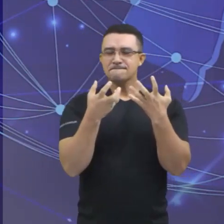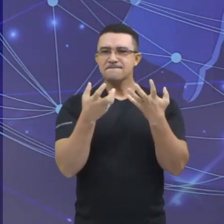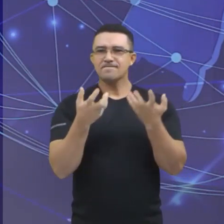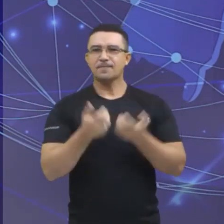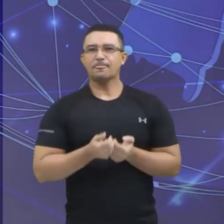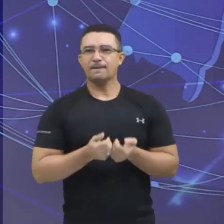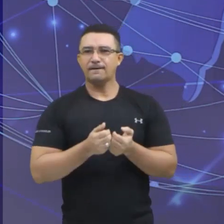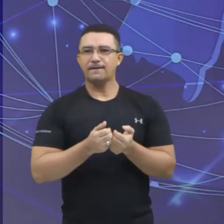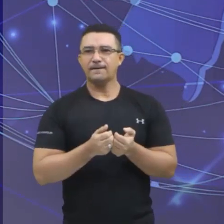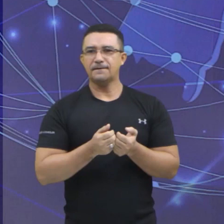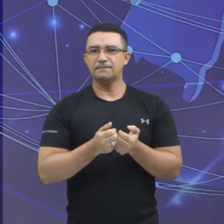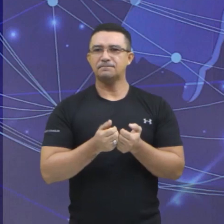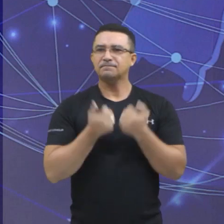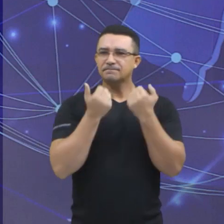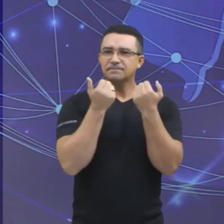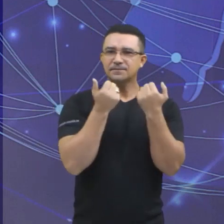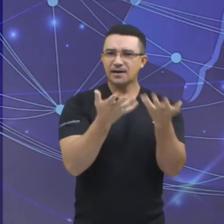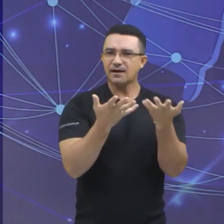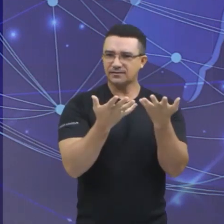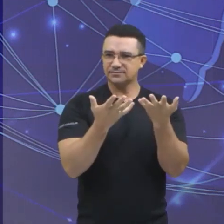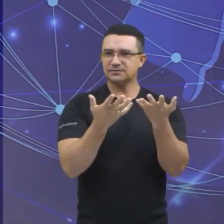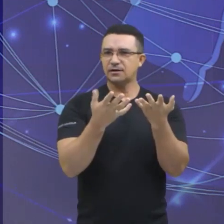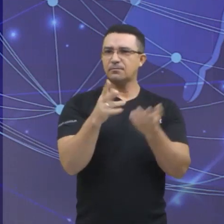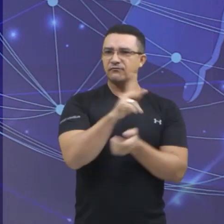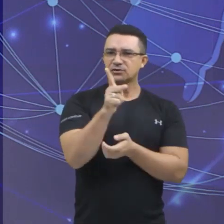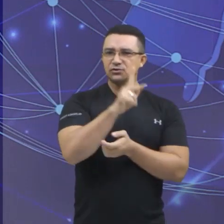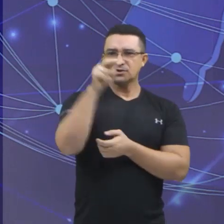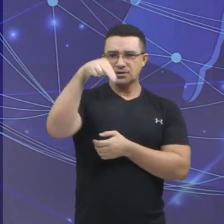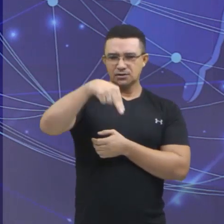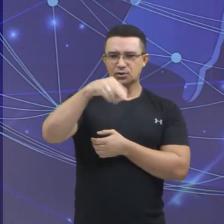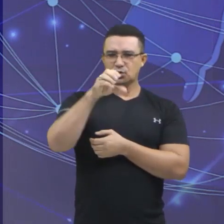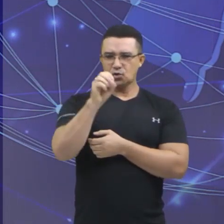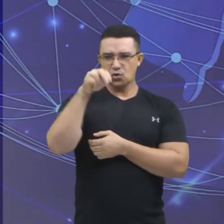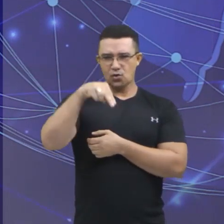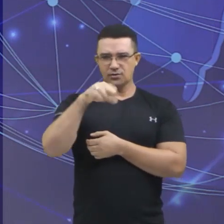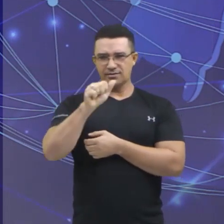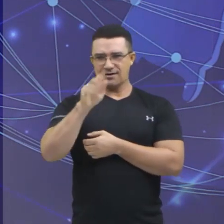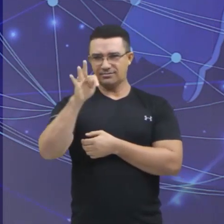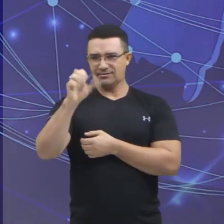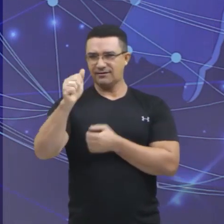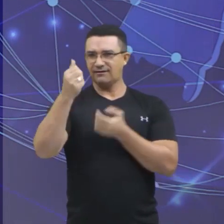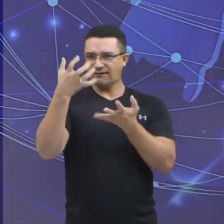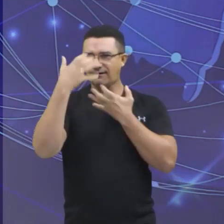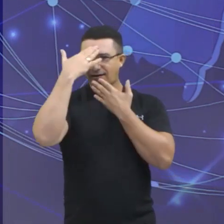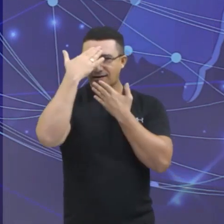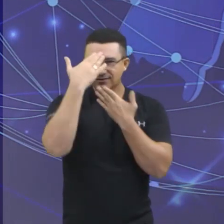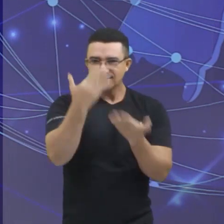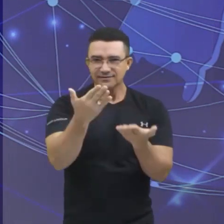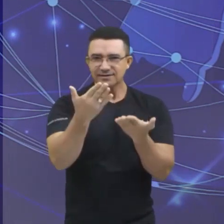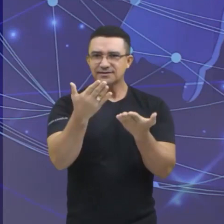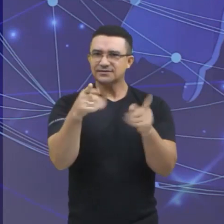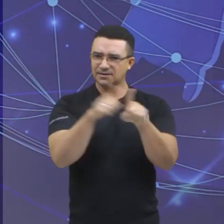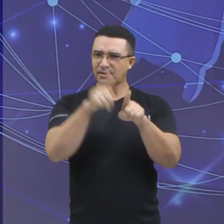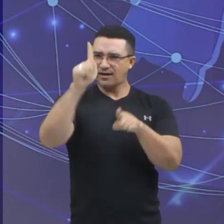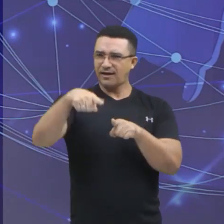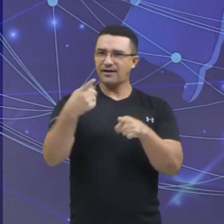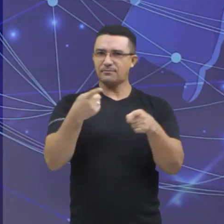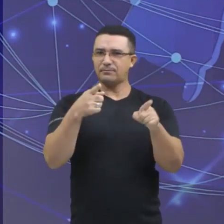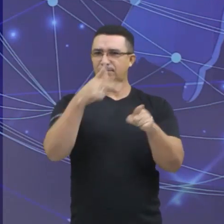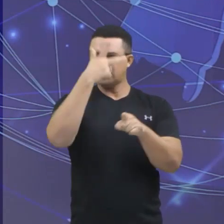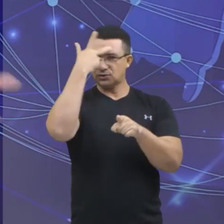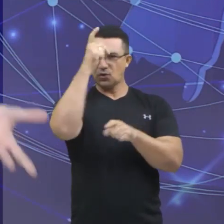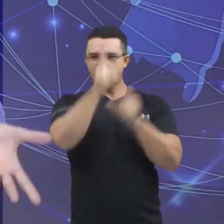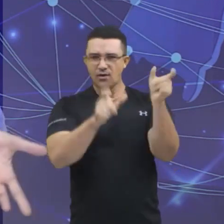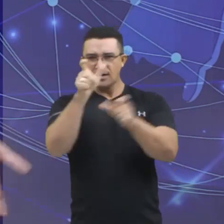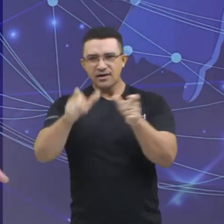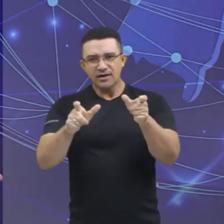à professora Nonata Domingues. A professora Nonata, ela é formadora do